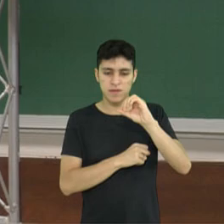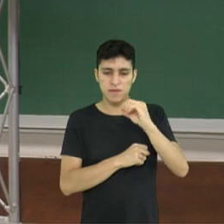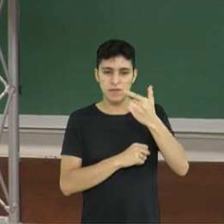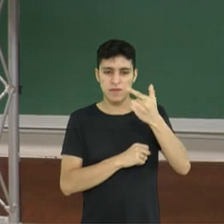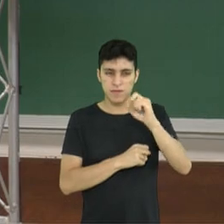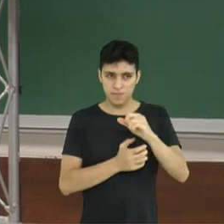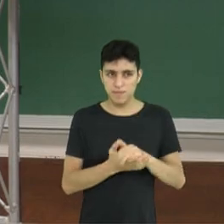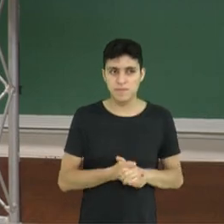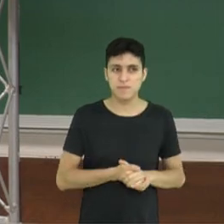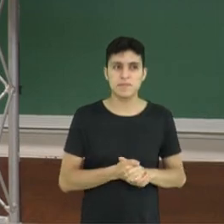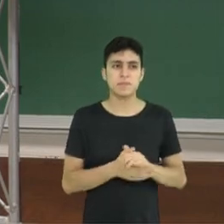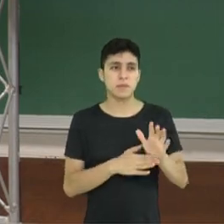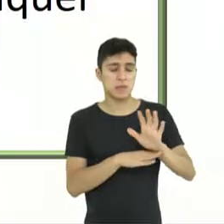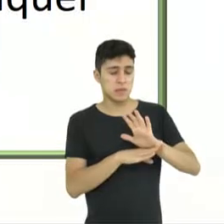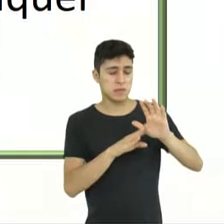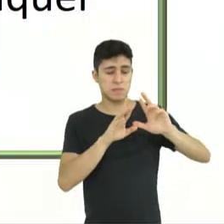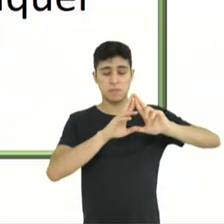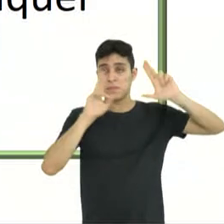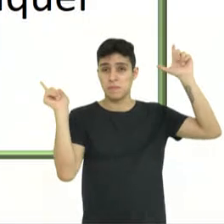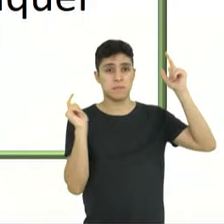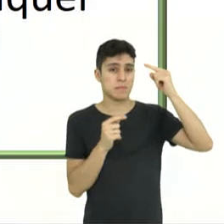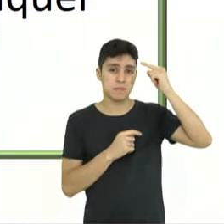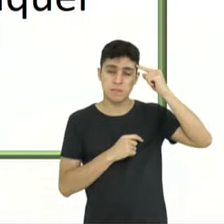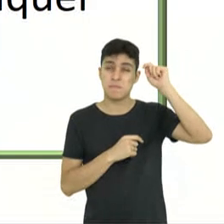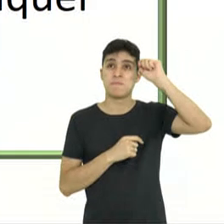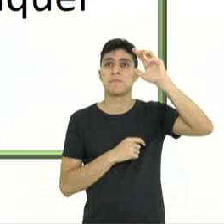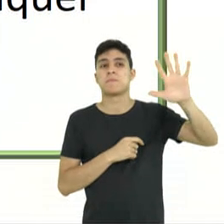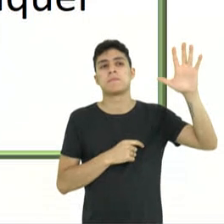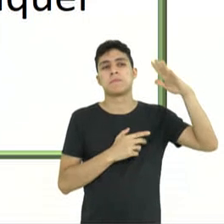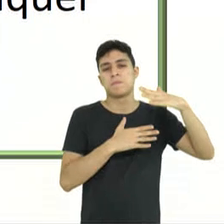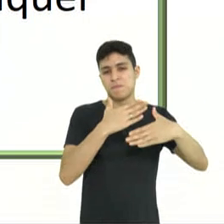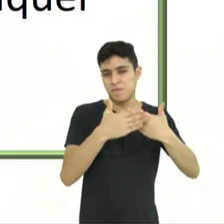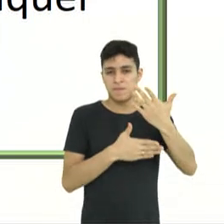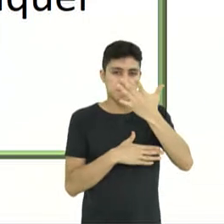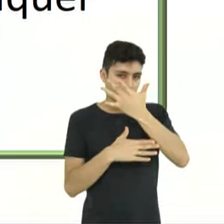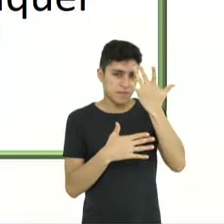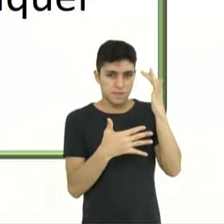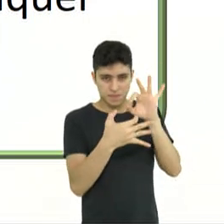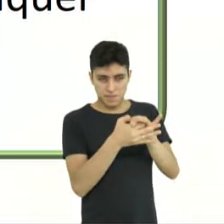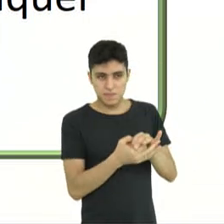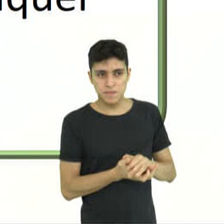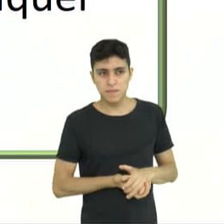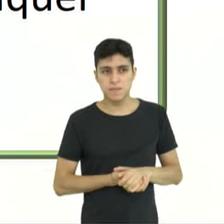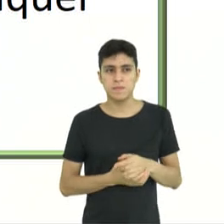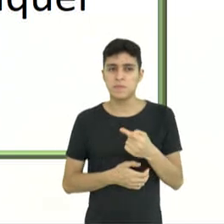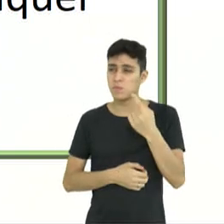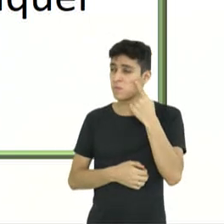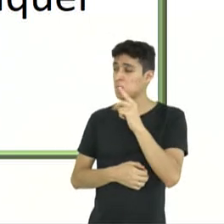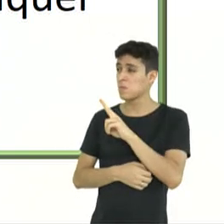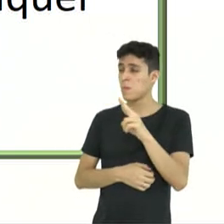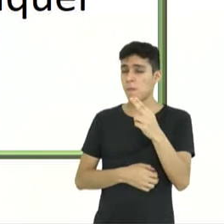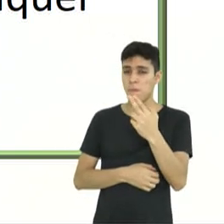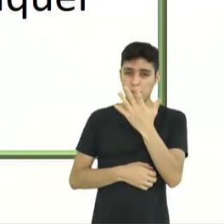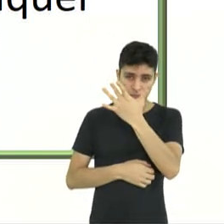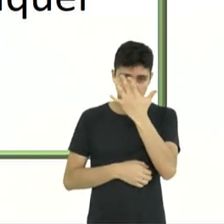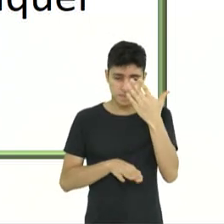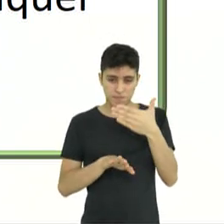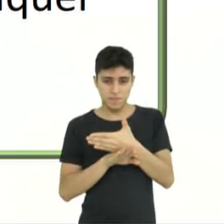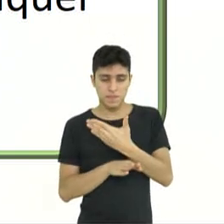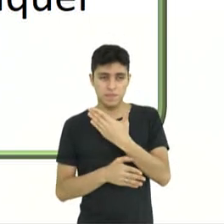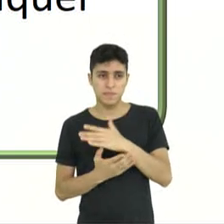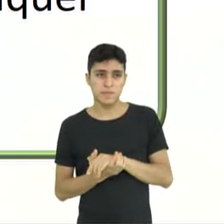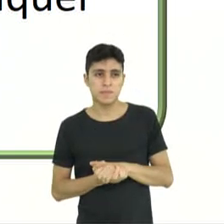vai ver se ele o seguinte falou do Luis bunel Salvador Dalí o cão andaluz é que o surrealismo é